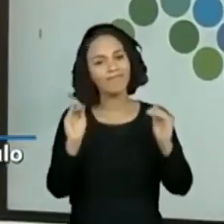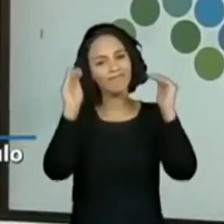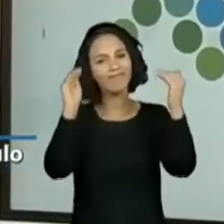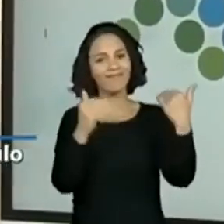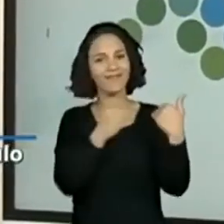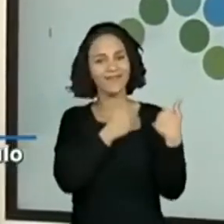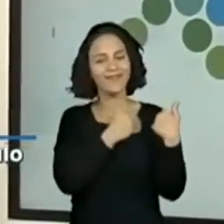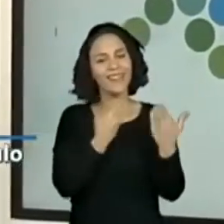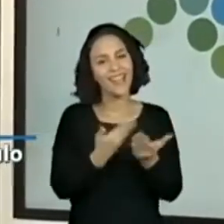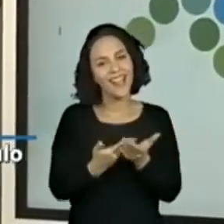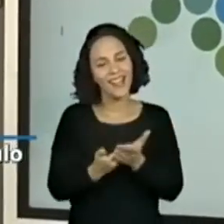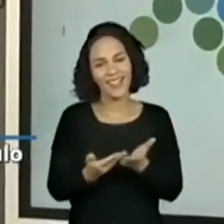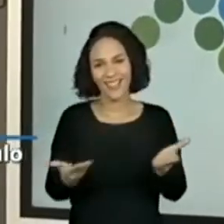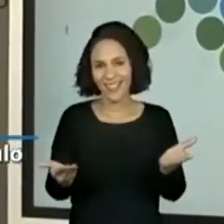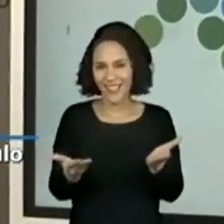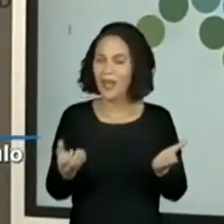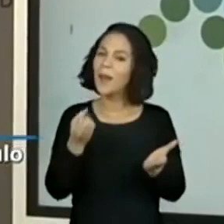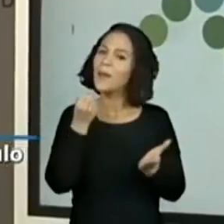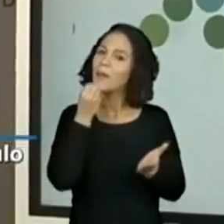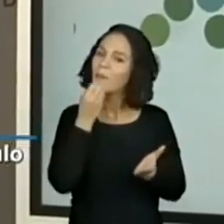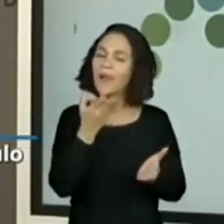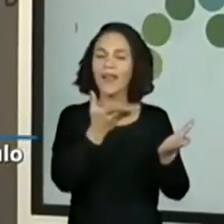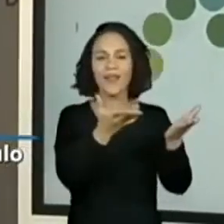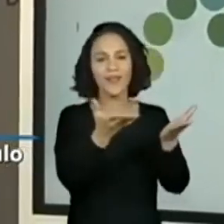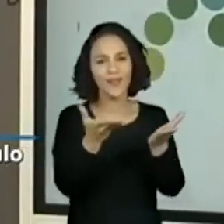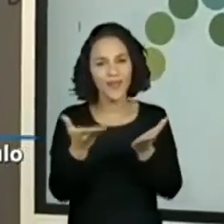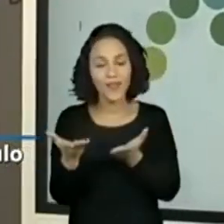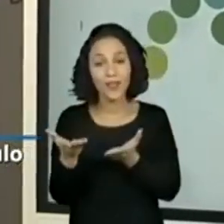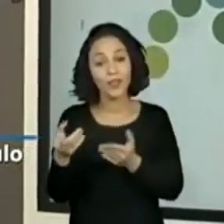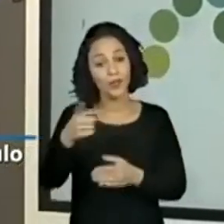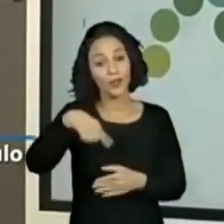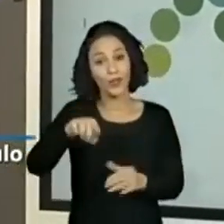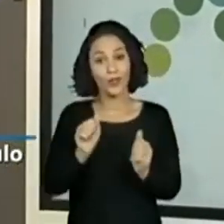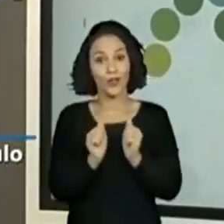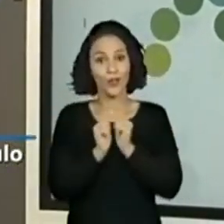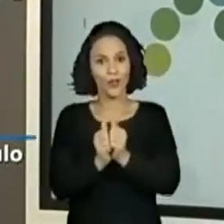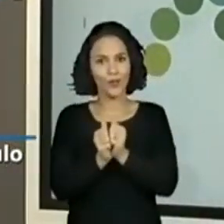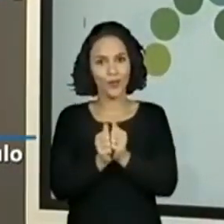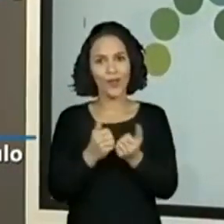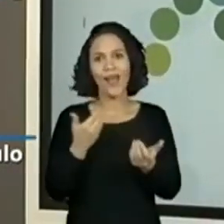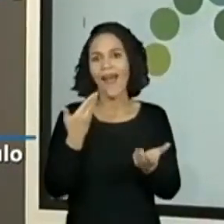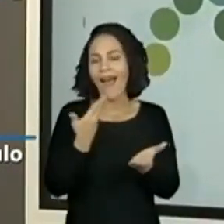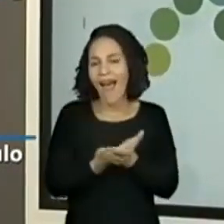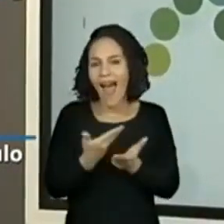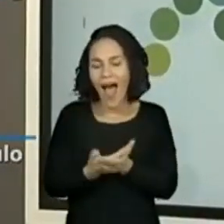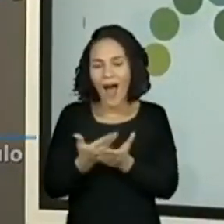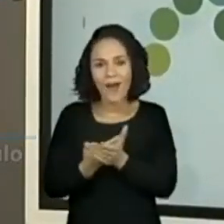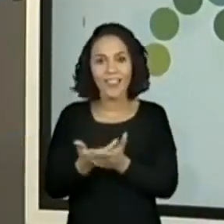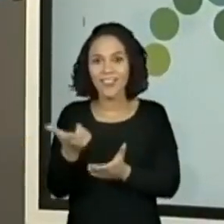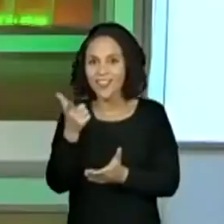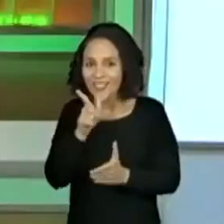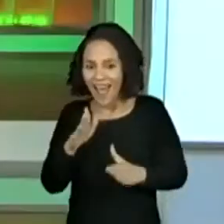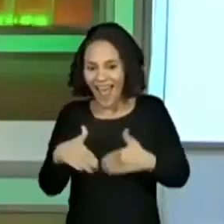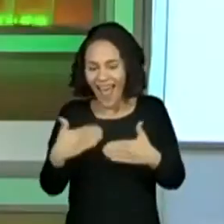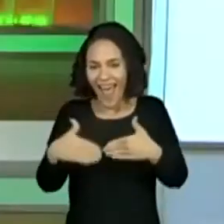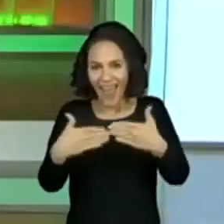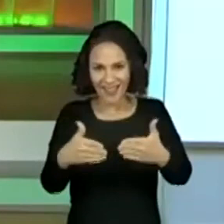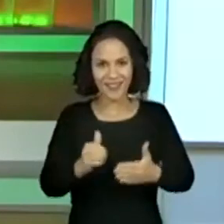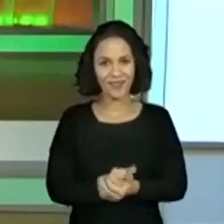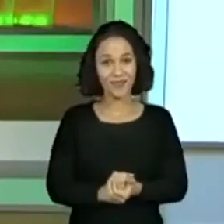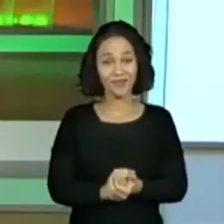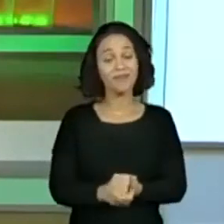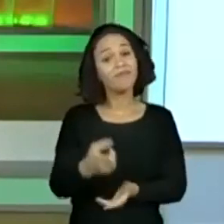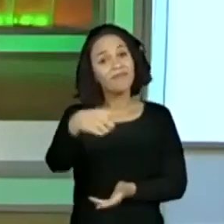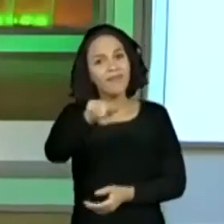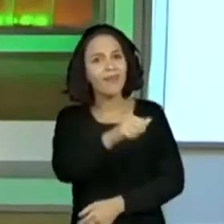aula. Bem-vindos todos para que juntos façamos essa aula, então, acontecer. Estudantes